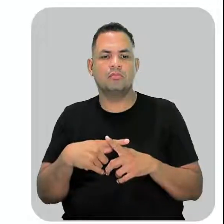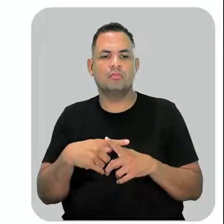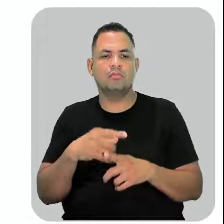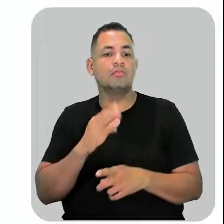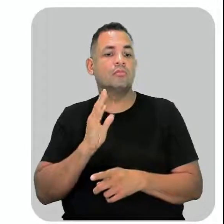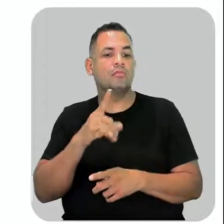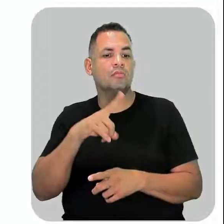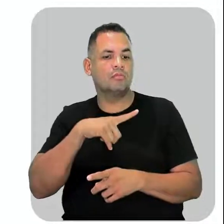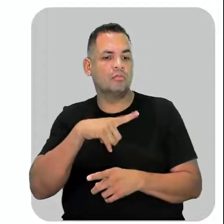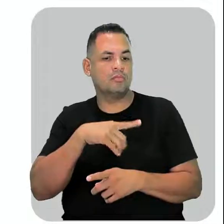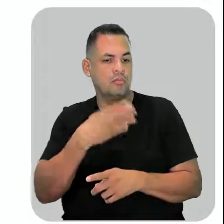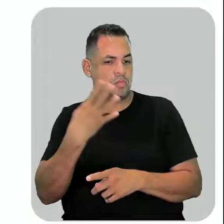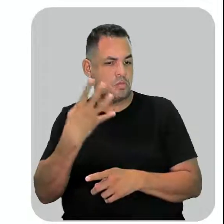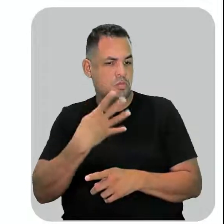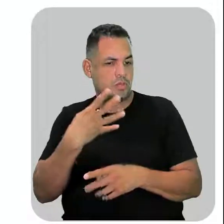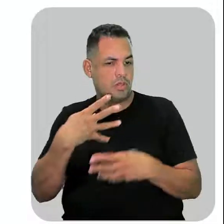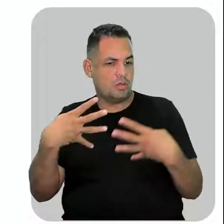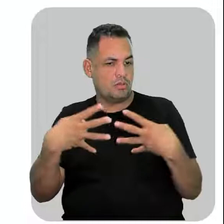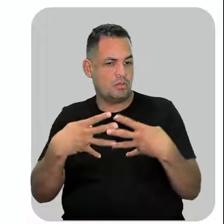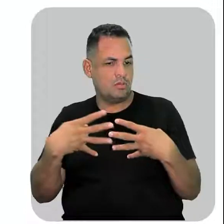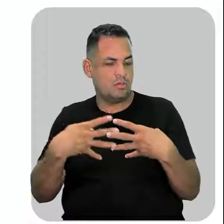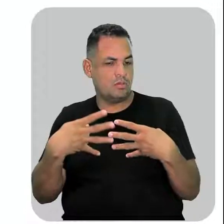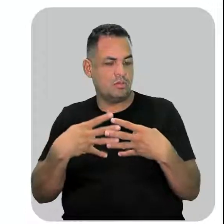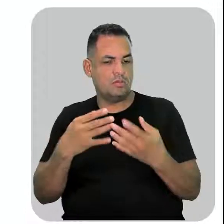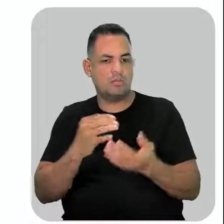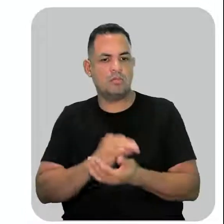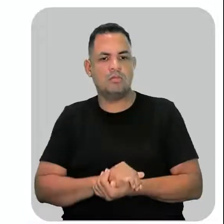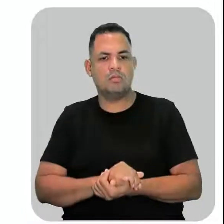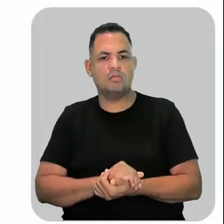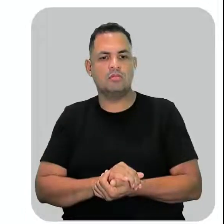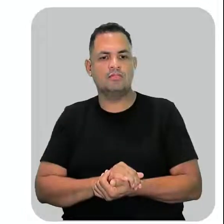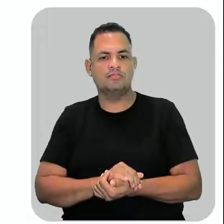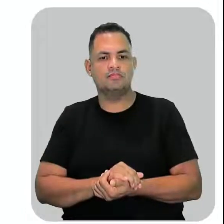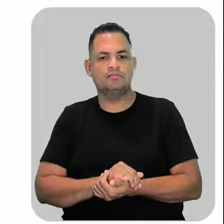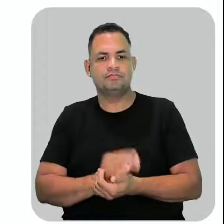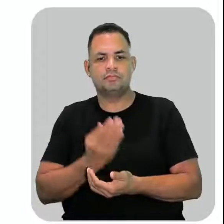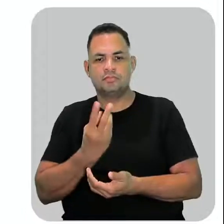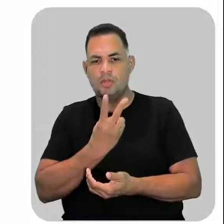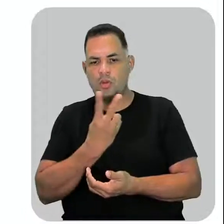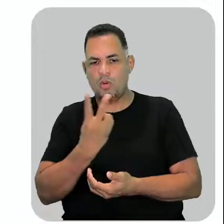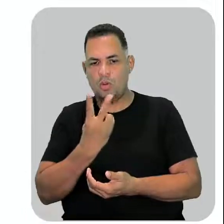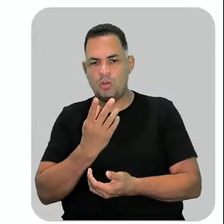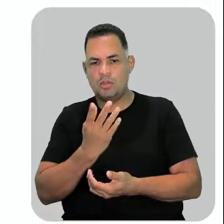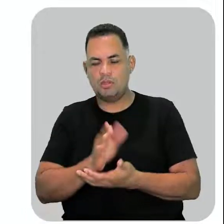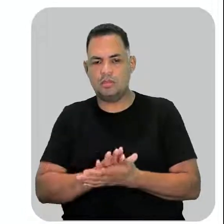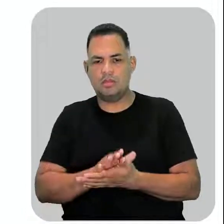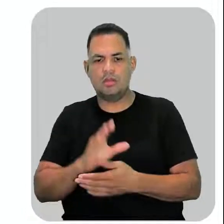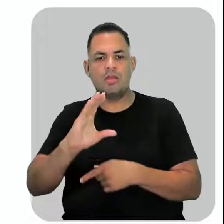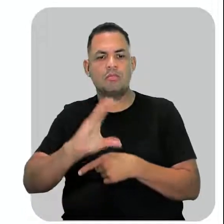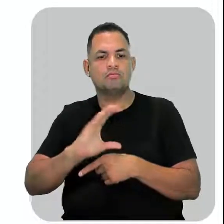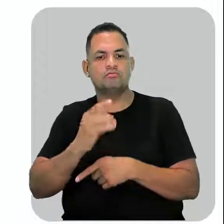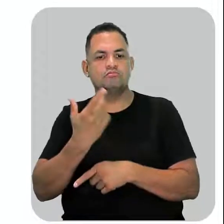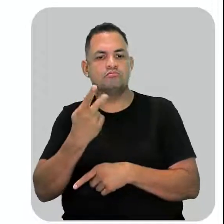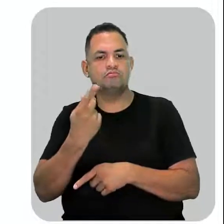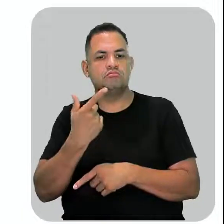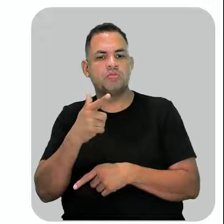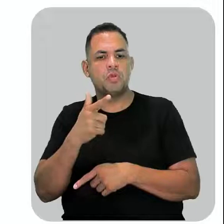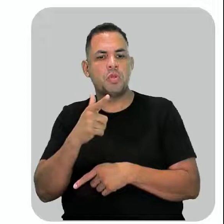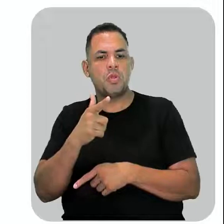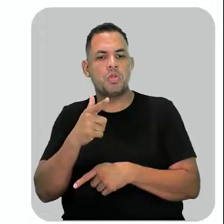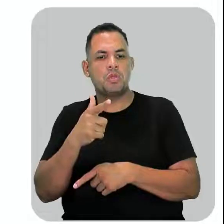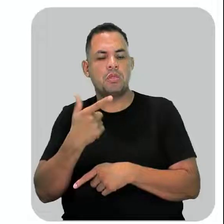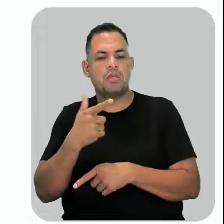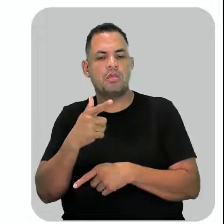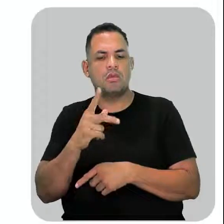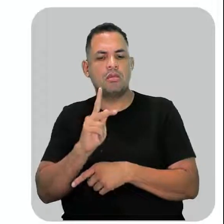já têm as 4 ligações feitas. Então, ó, por exemplo, esses 2 carbonos aqui, ó, não tem hidrogênio neles, porque